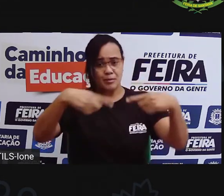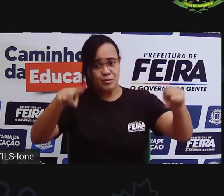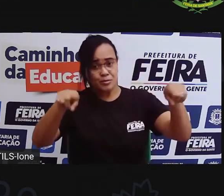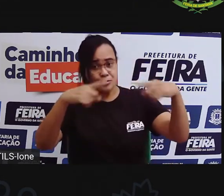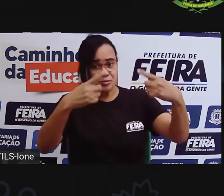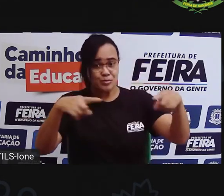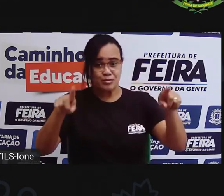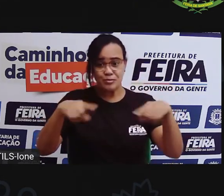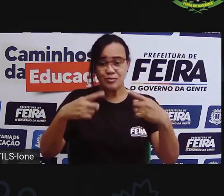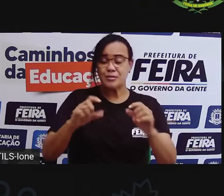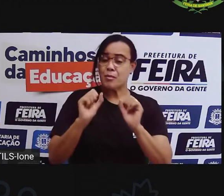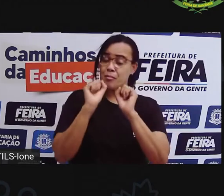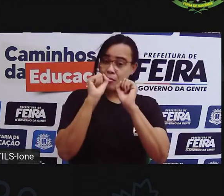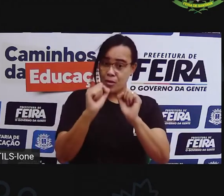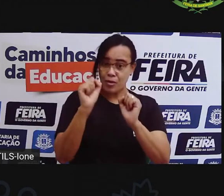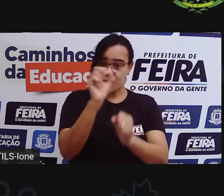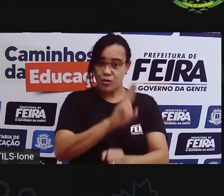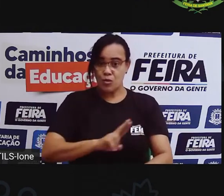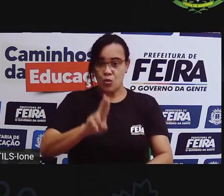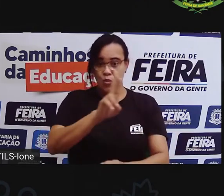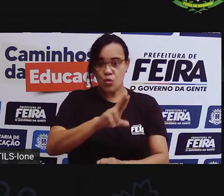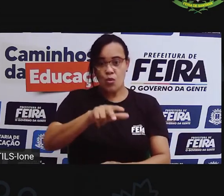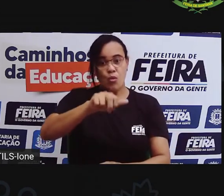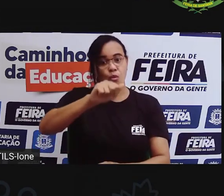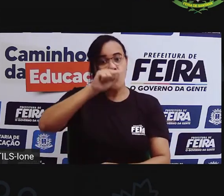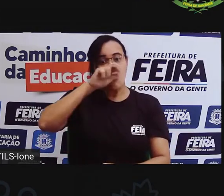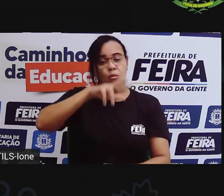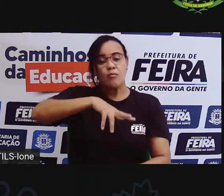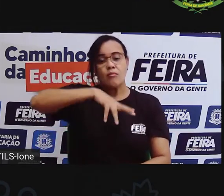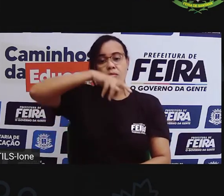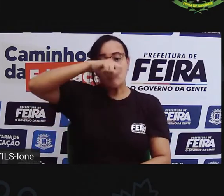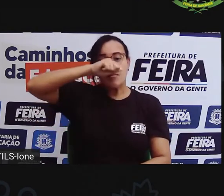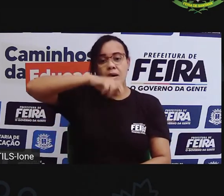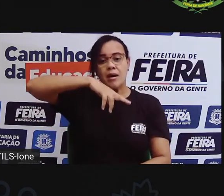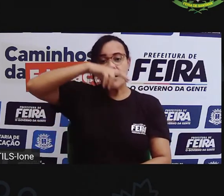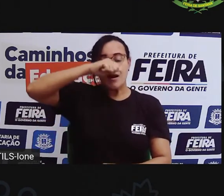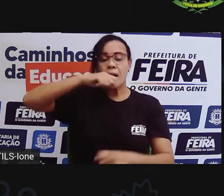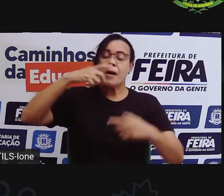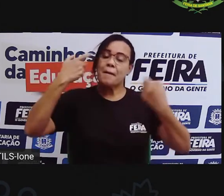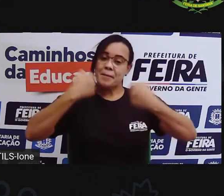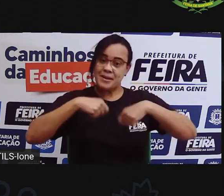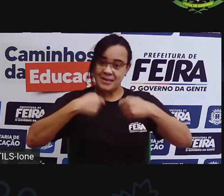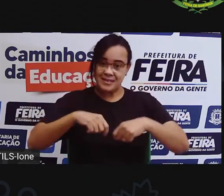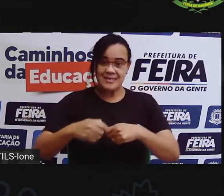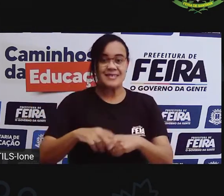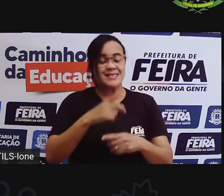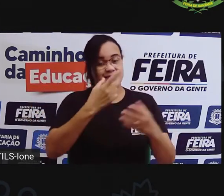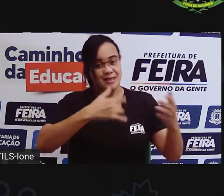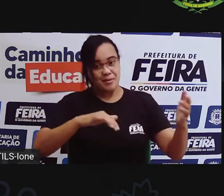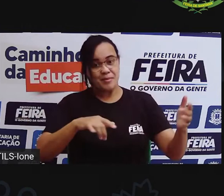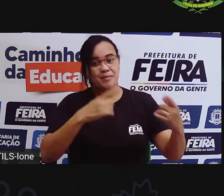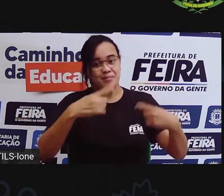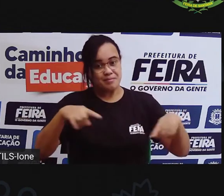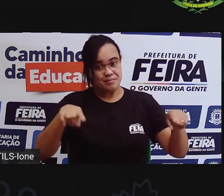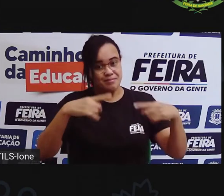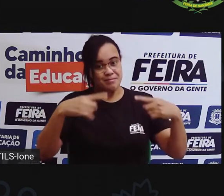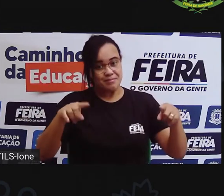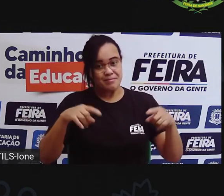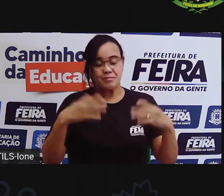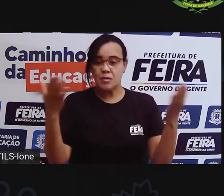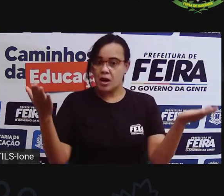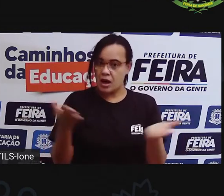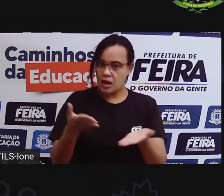gente pode utilizar o ar, ou melhor, precisa dele para tocar. E agora a gente